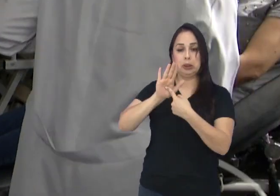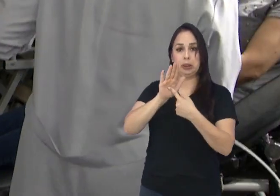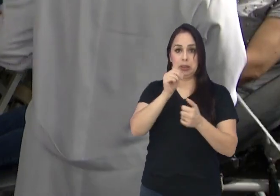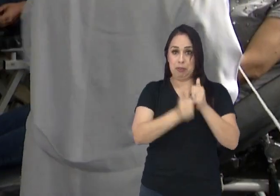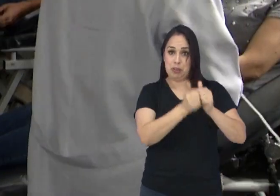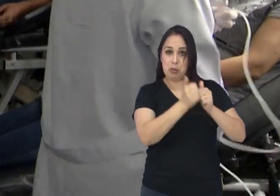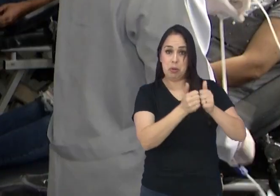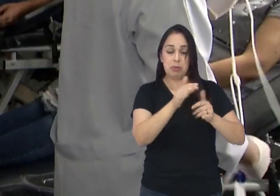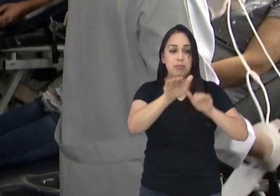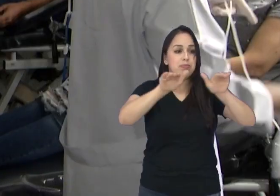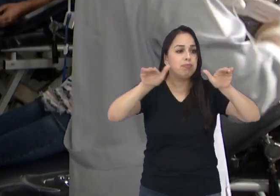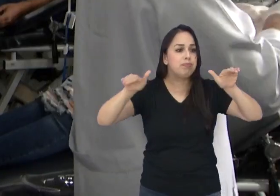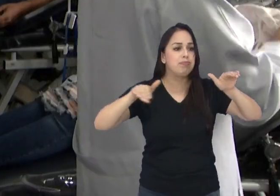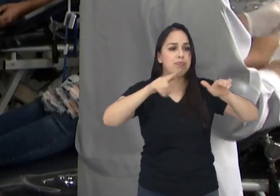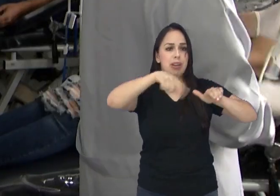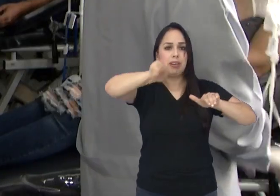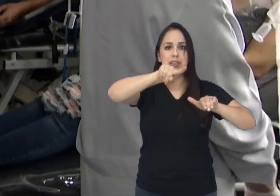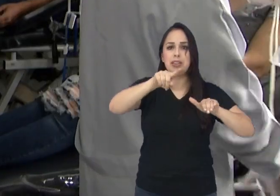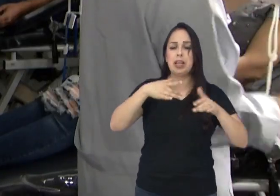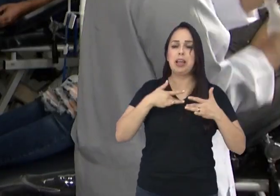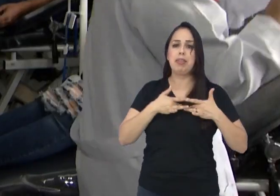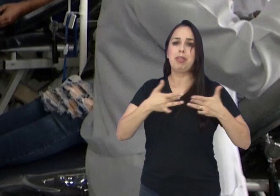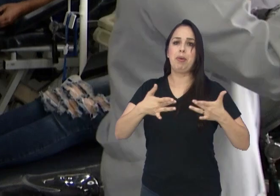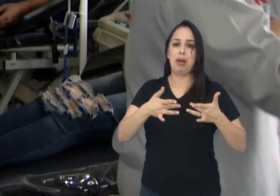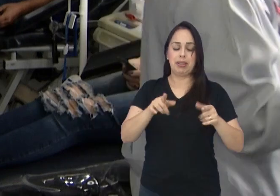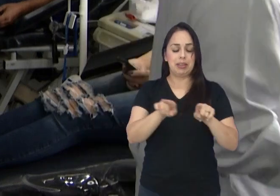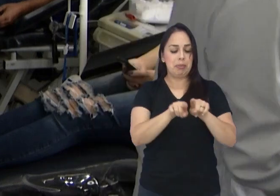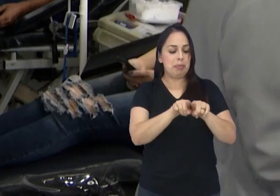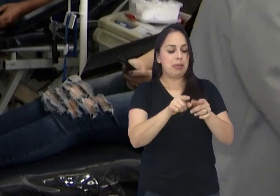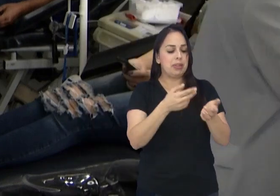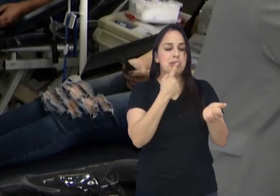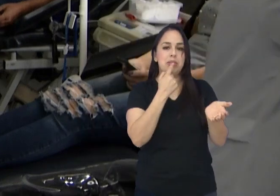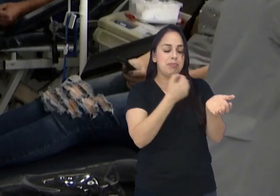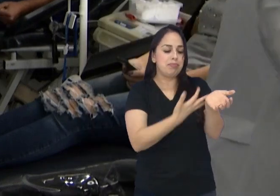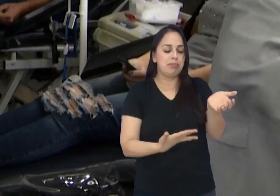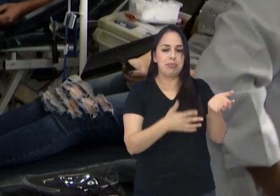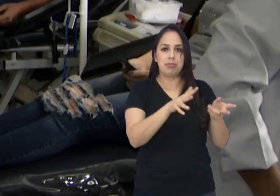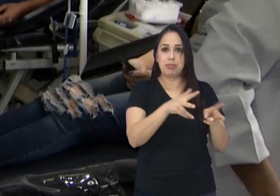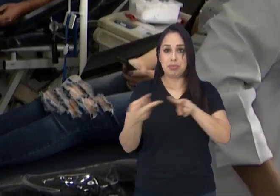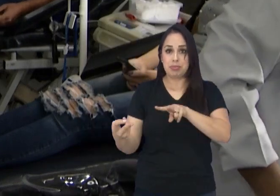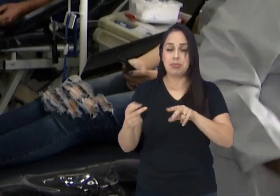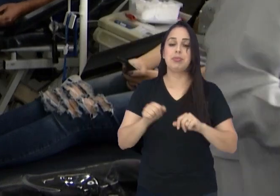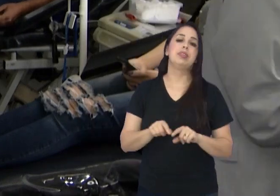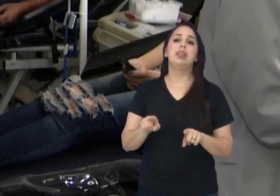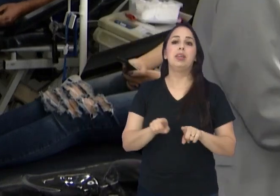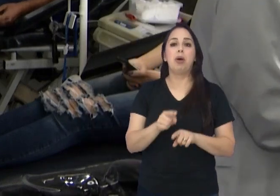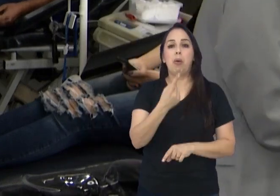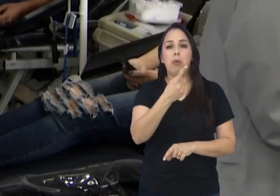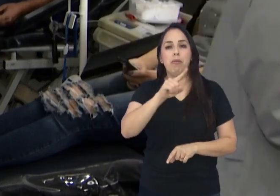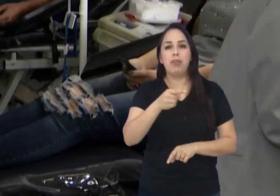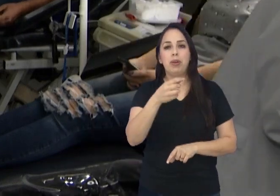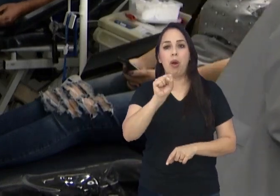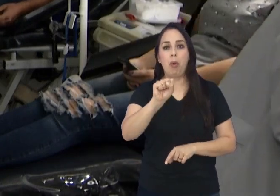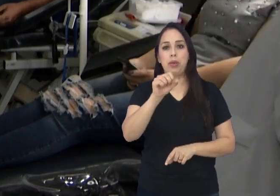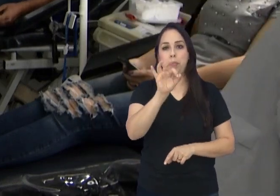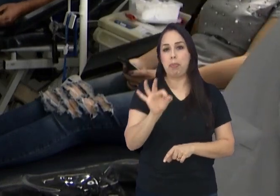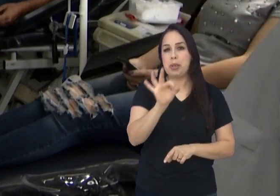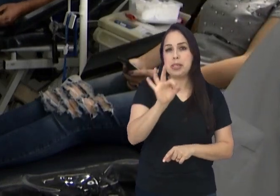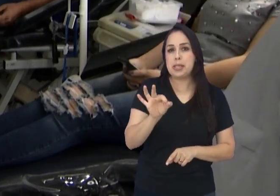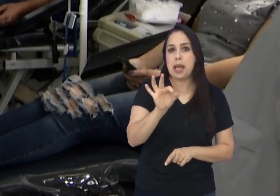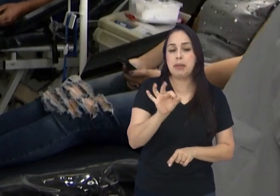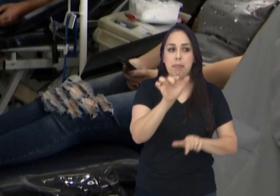e chamar também para um pouco da doação de sangue. Hoje no Brasil só 1,8% da população doa sangue, são